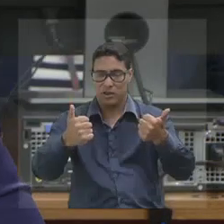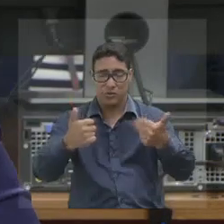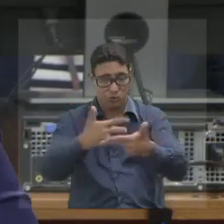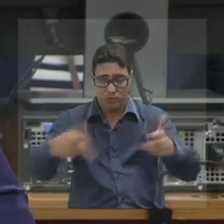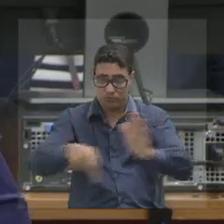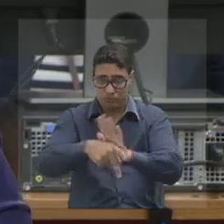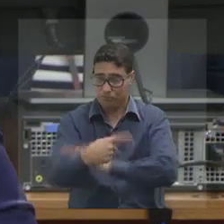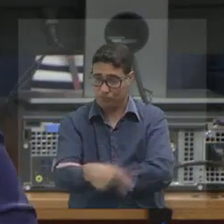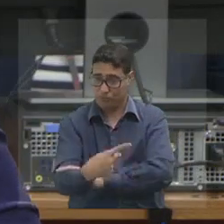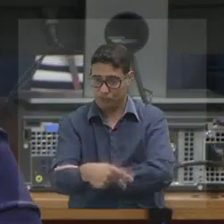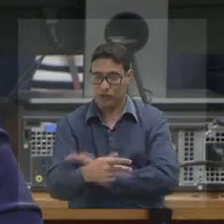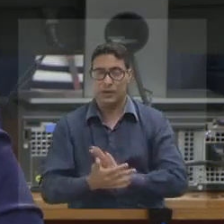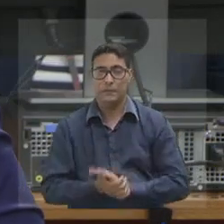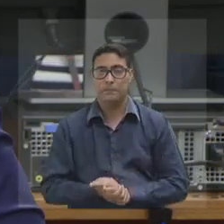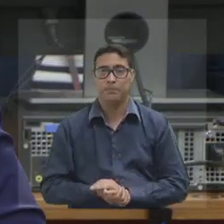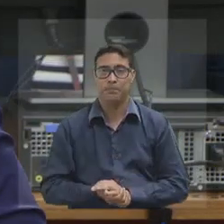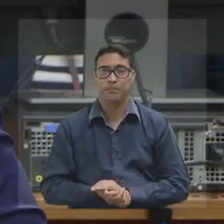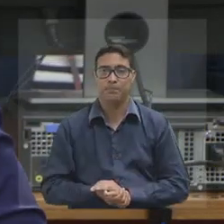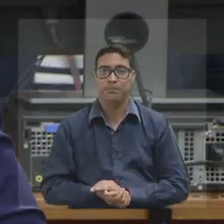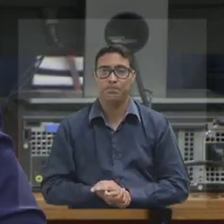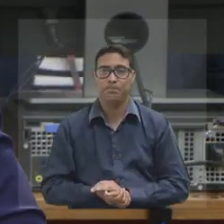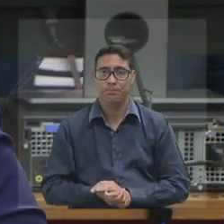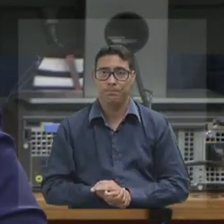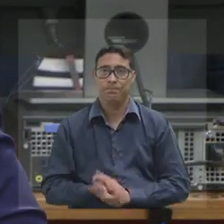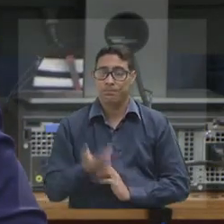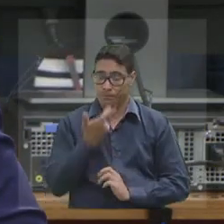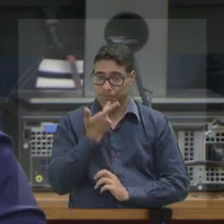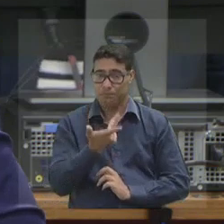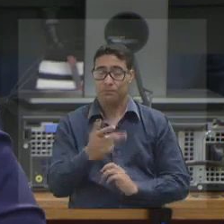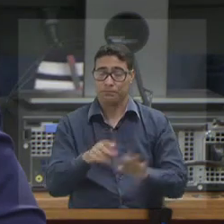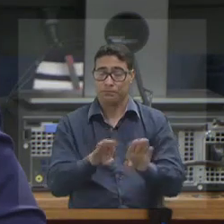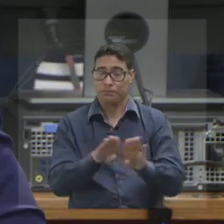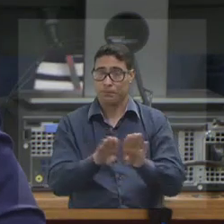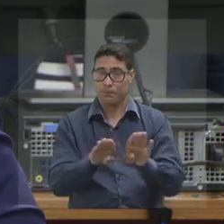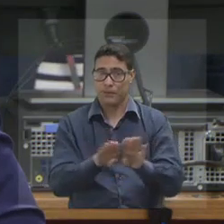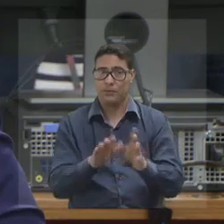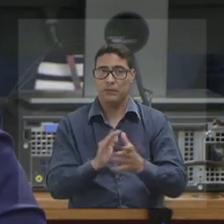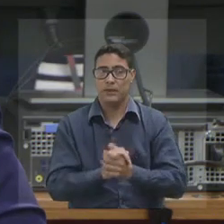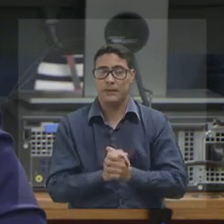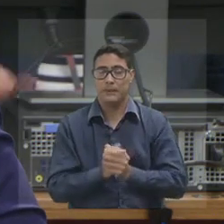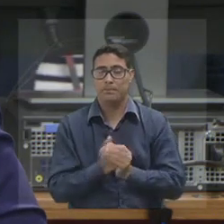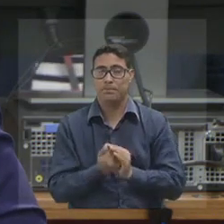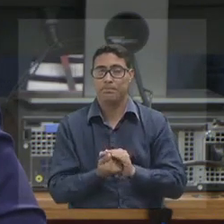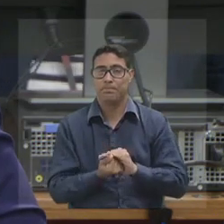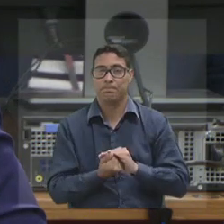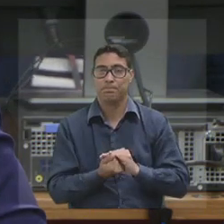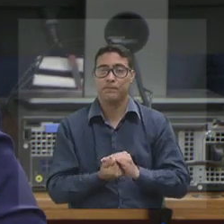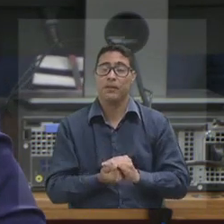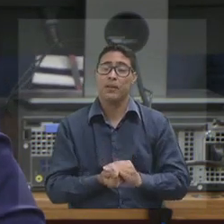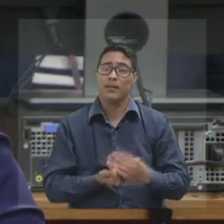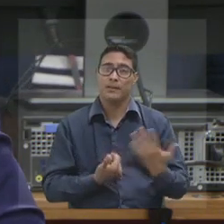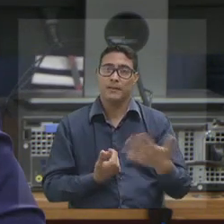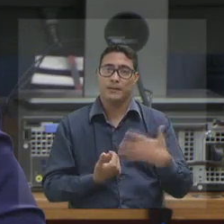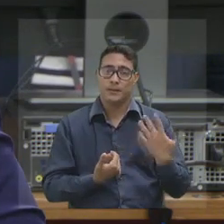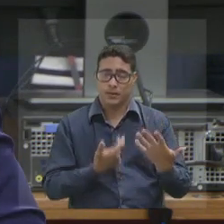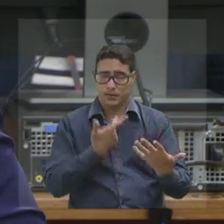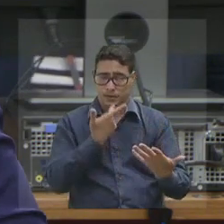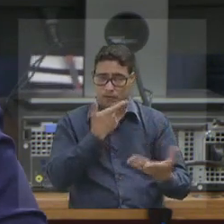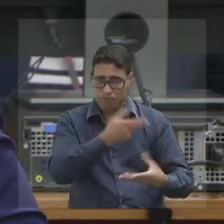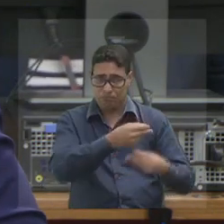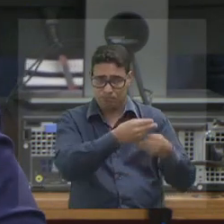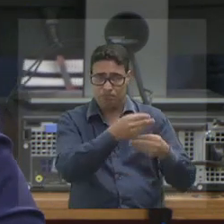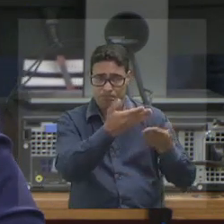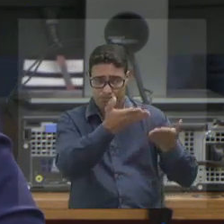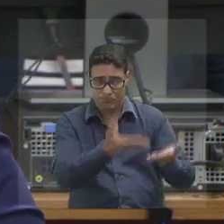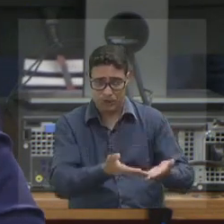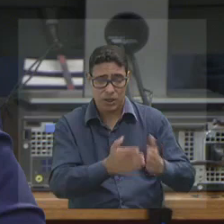né e aqui eu faço também secretário uma uma colocação para senhora e já